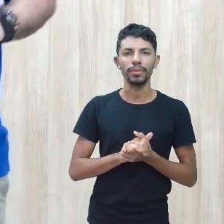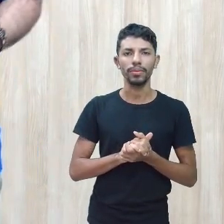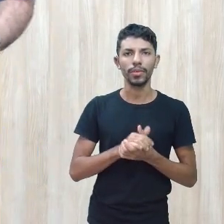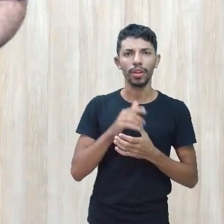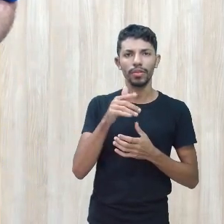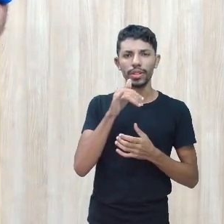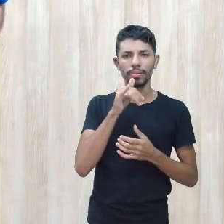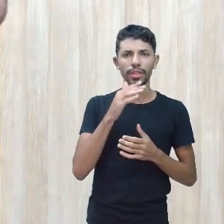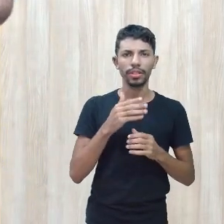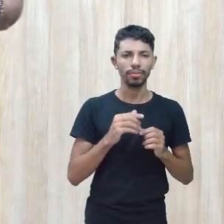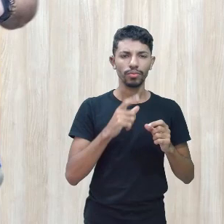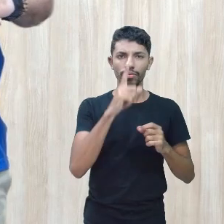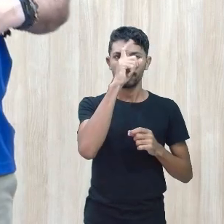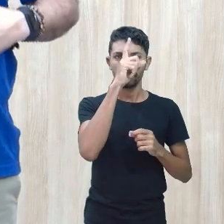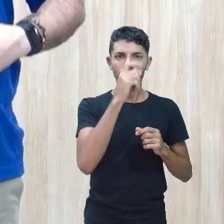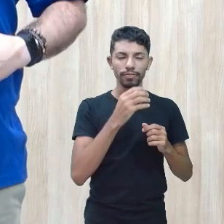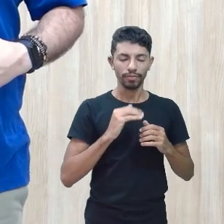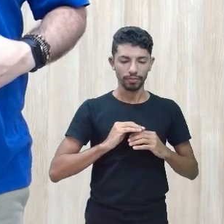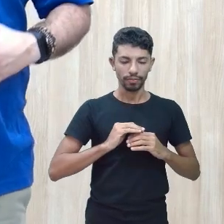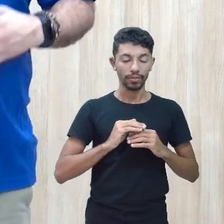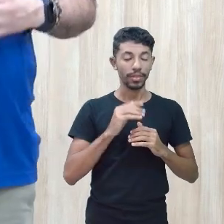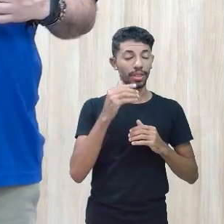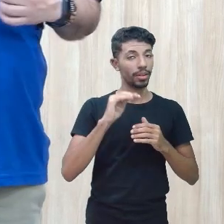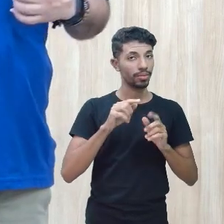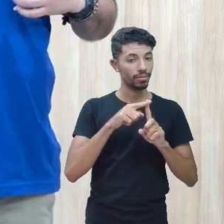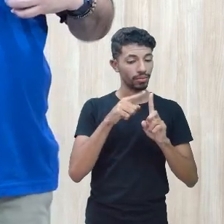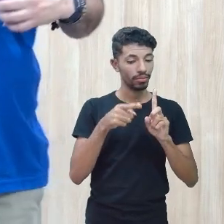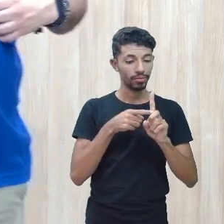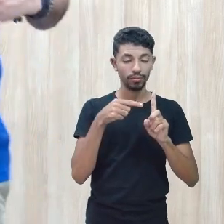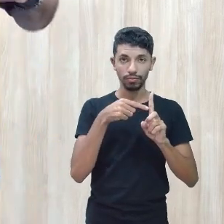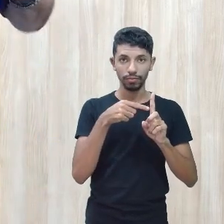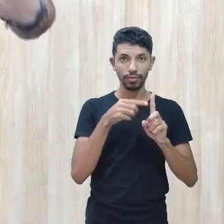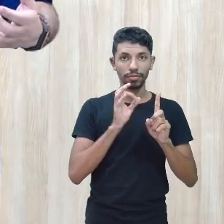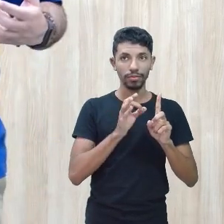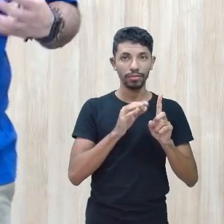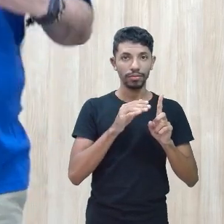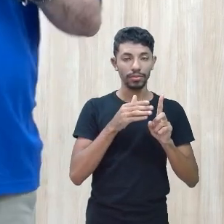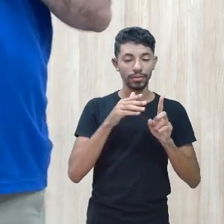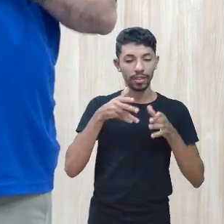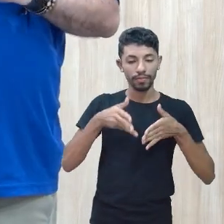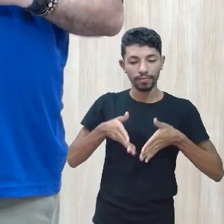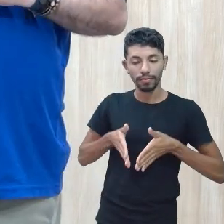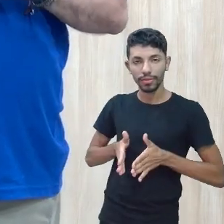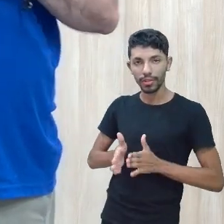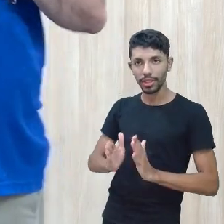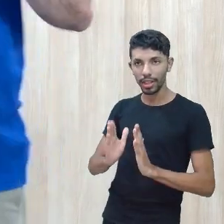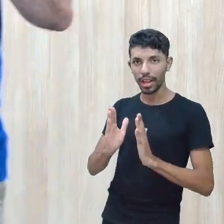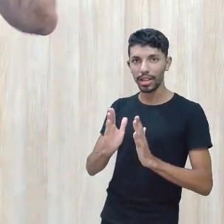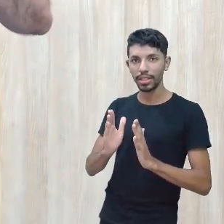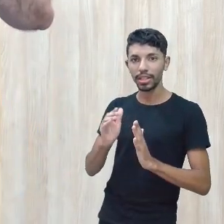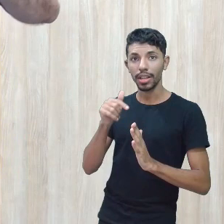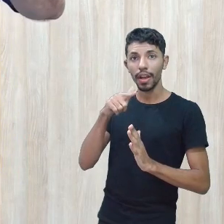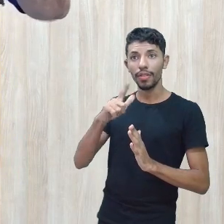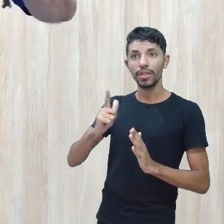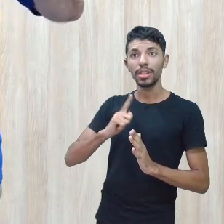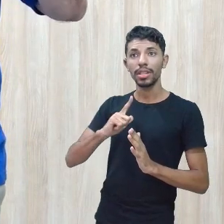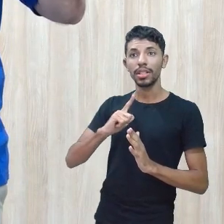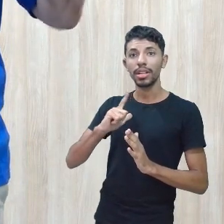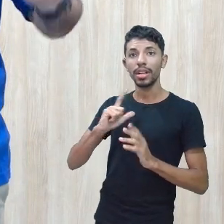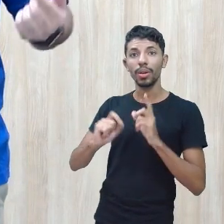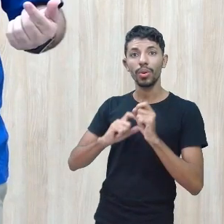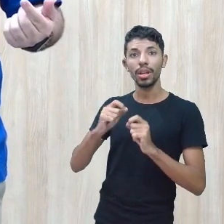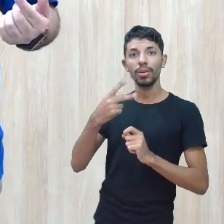lá guardadinho, né, na barriga da sua mãe, e quando você vem ao mundo, você executa o seu primeiro